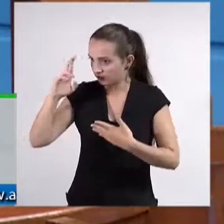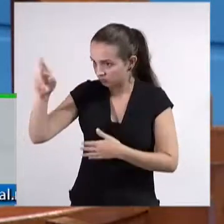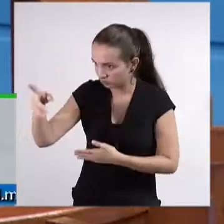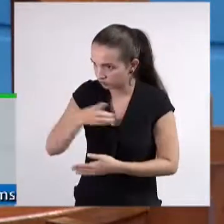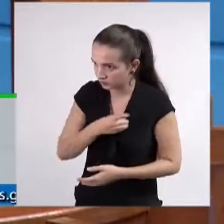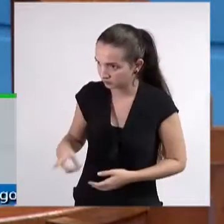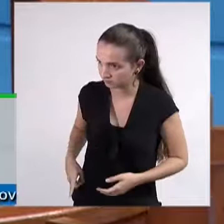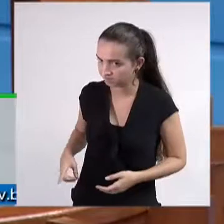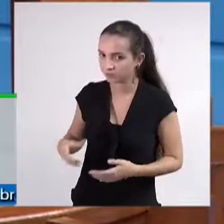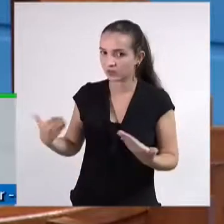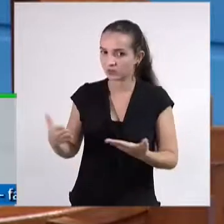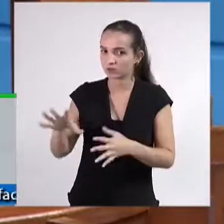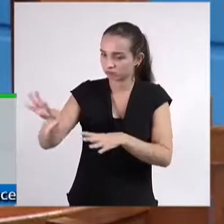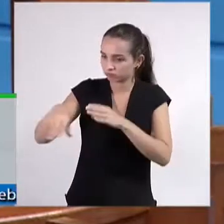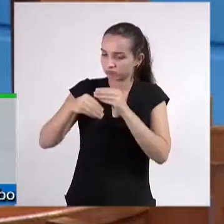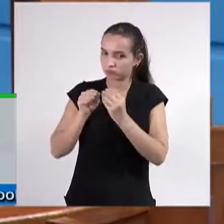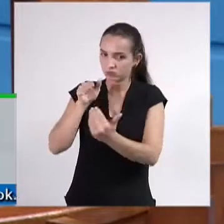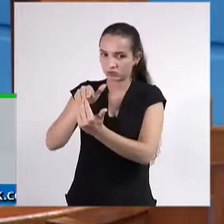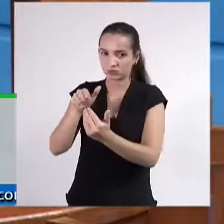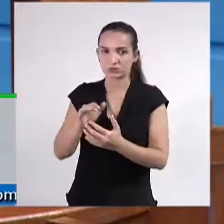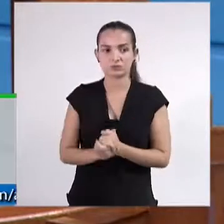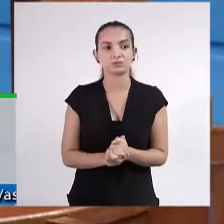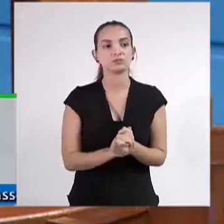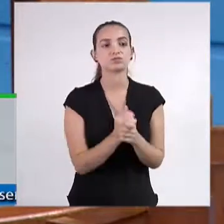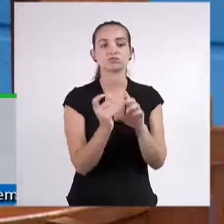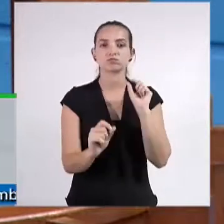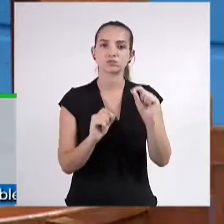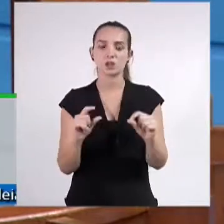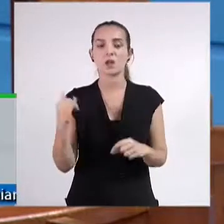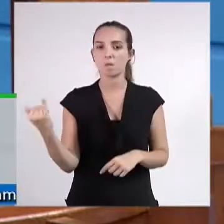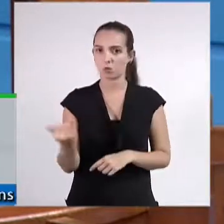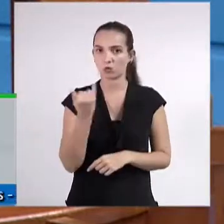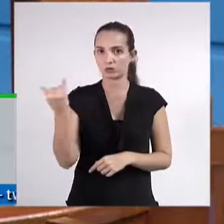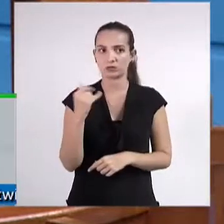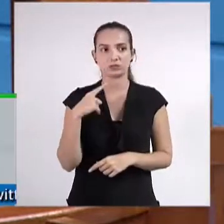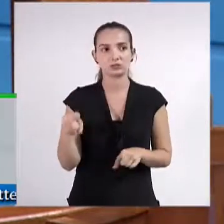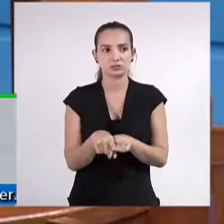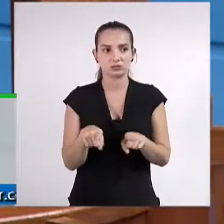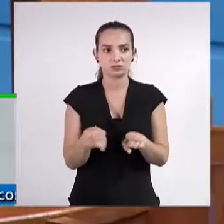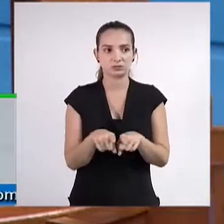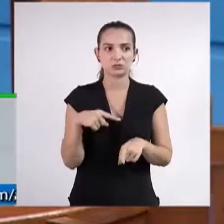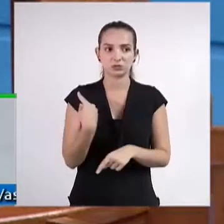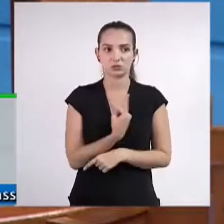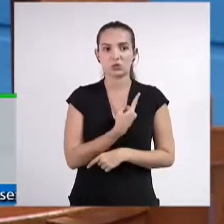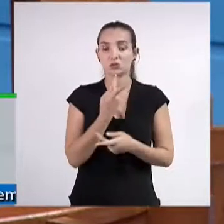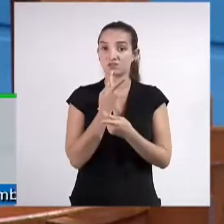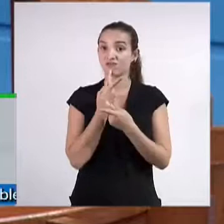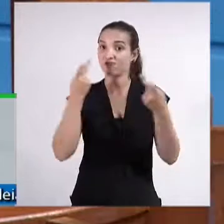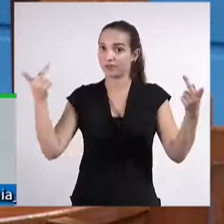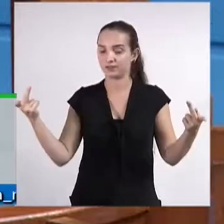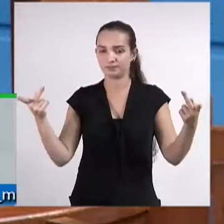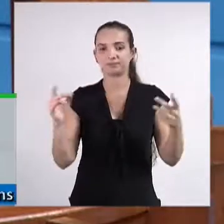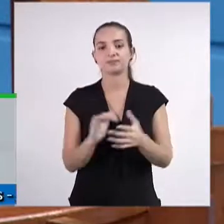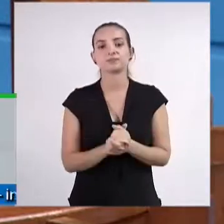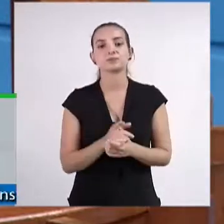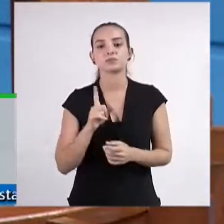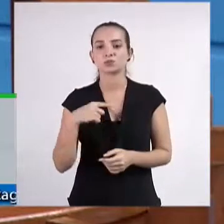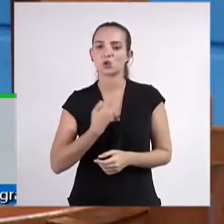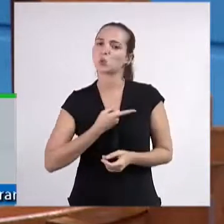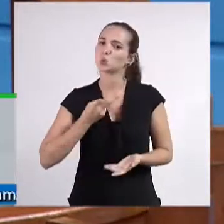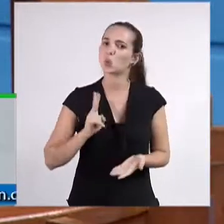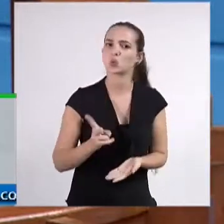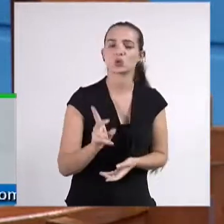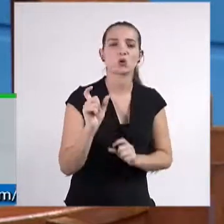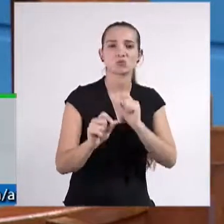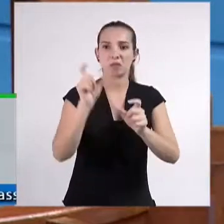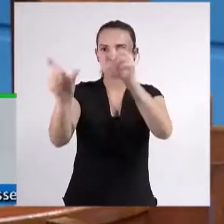ao meu pronunciamento. É importante também ressaltar que nós vamos continuar sendo